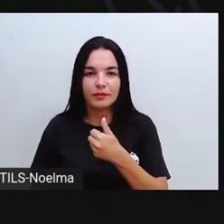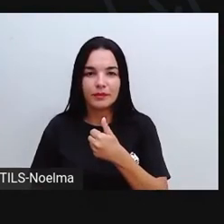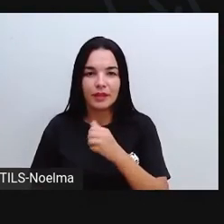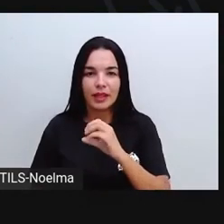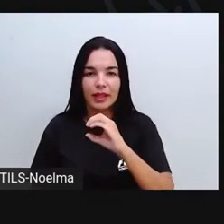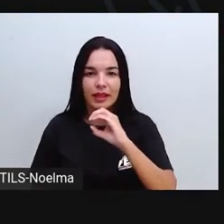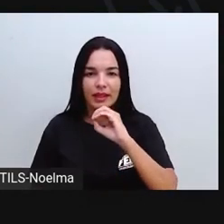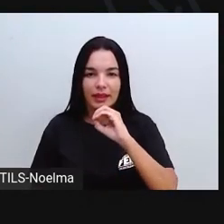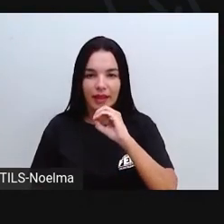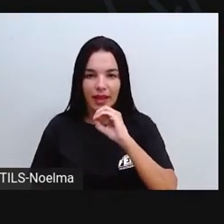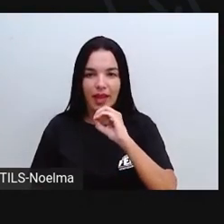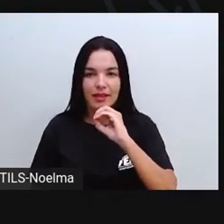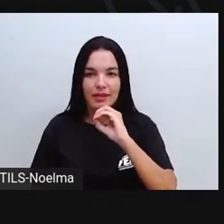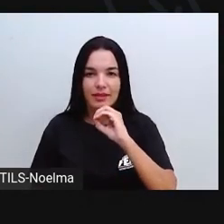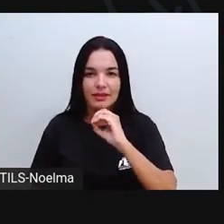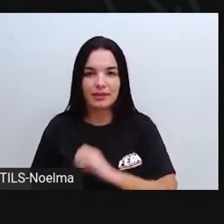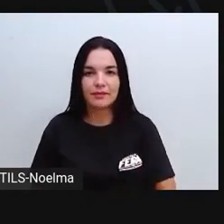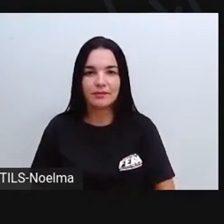Ben 10